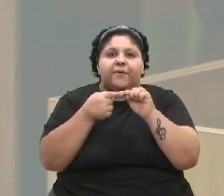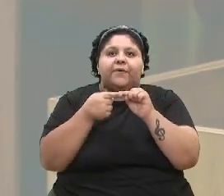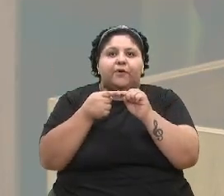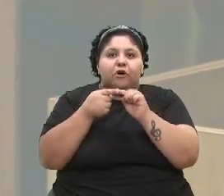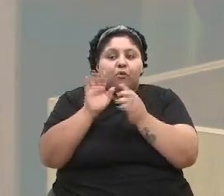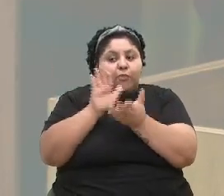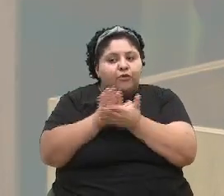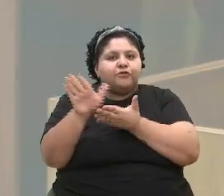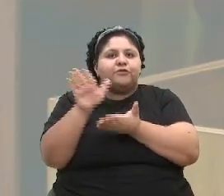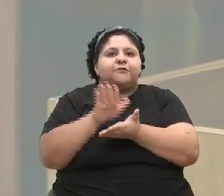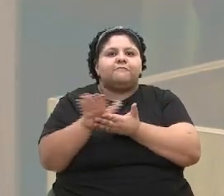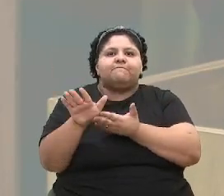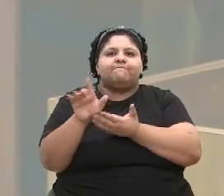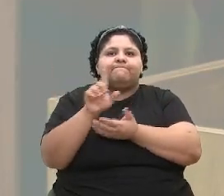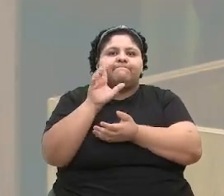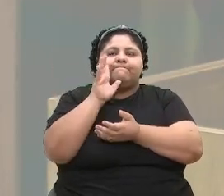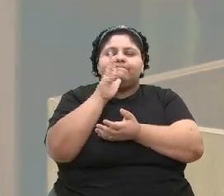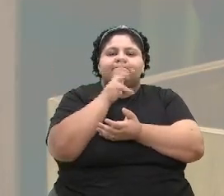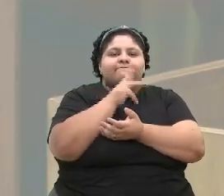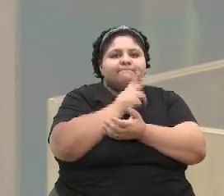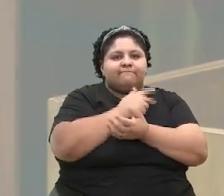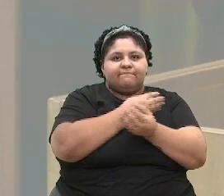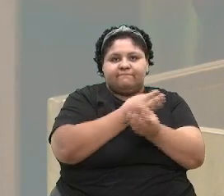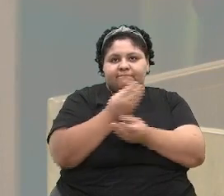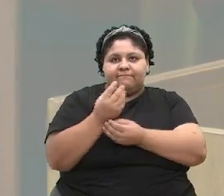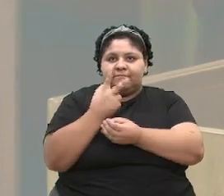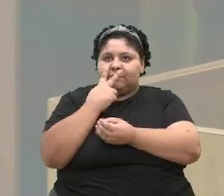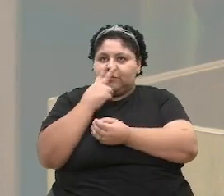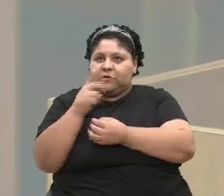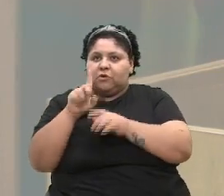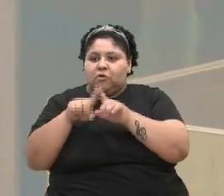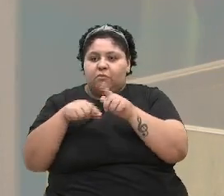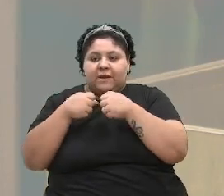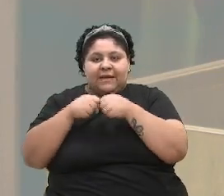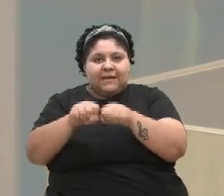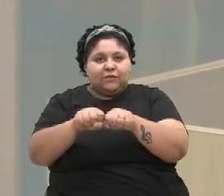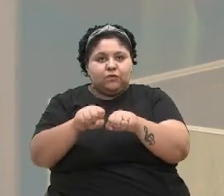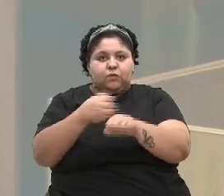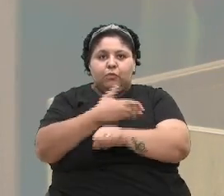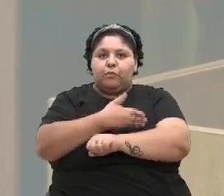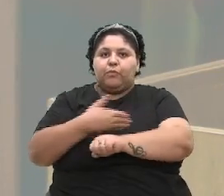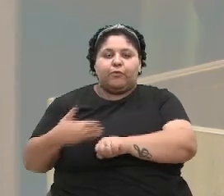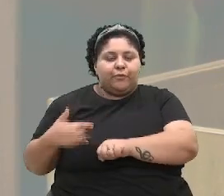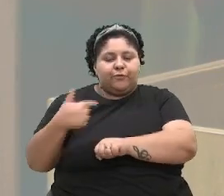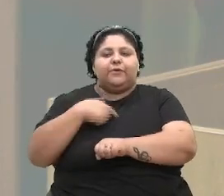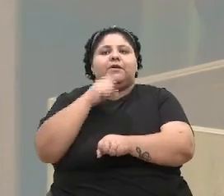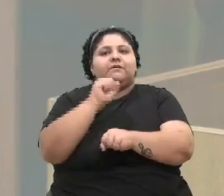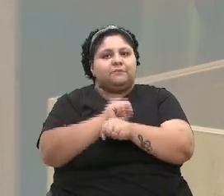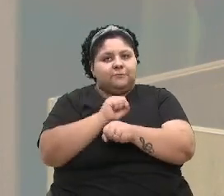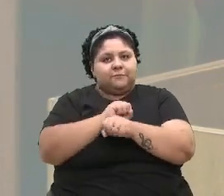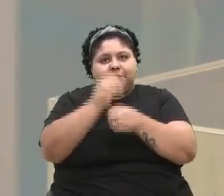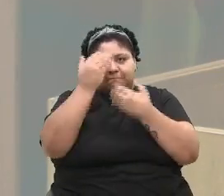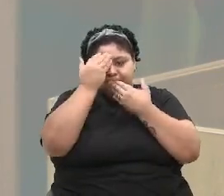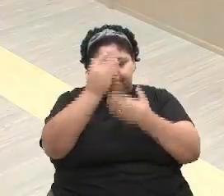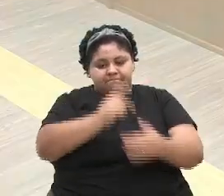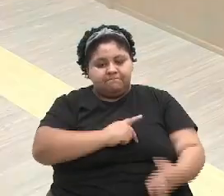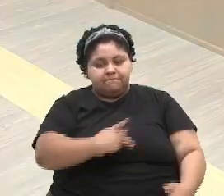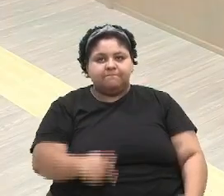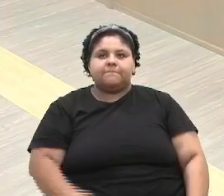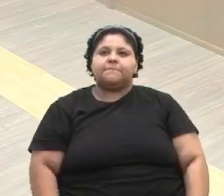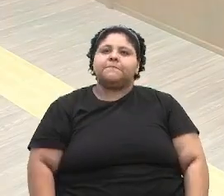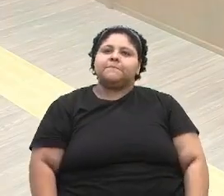produtivo não demore tanto quanto o mercado público. Eu espero. Obrigado, senhora presidente.